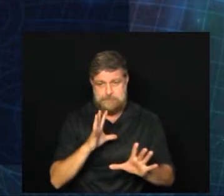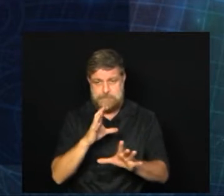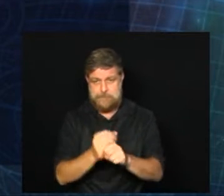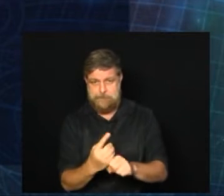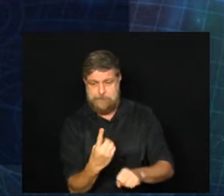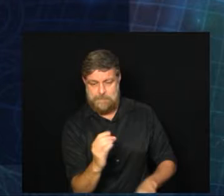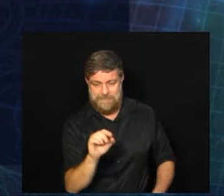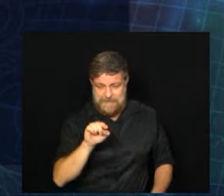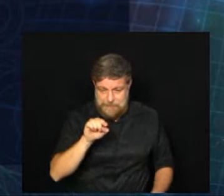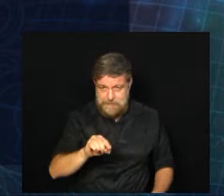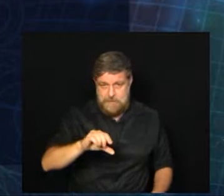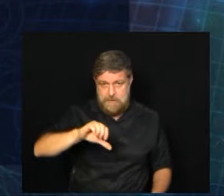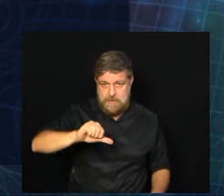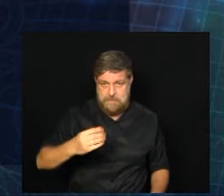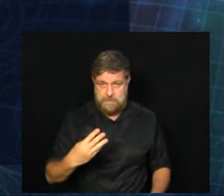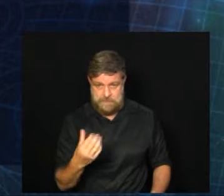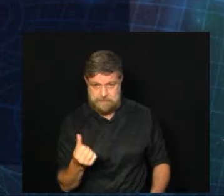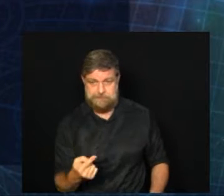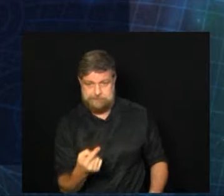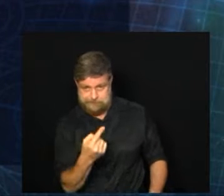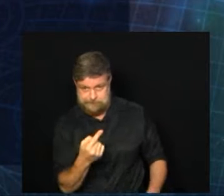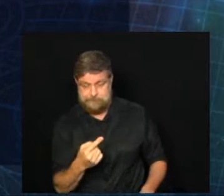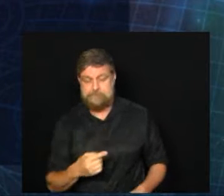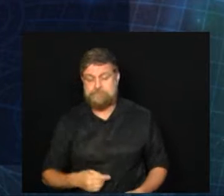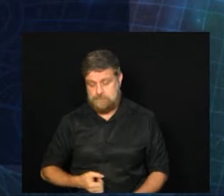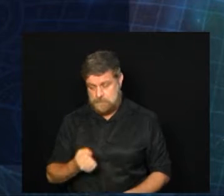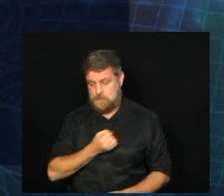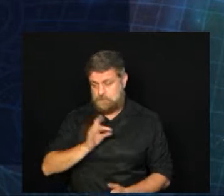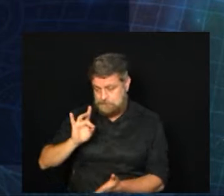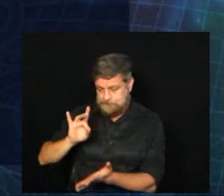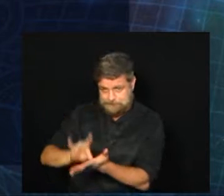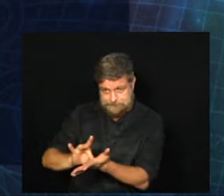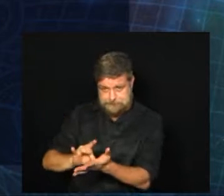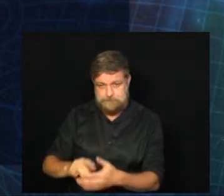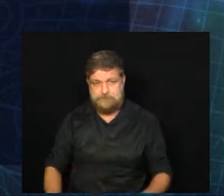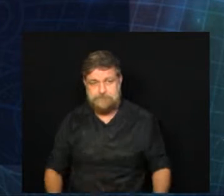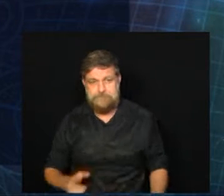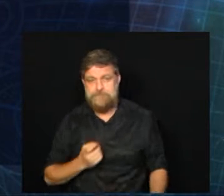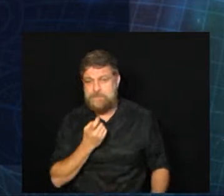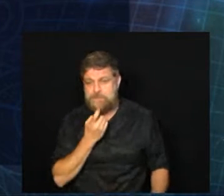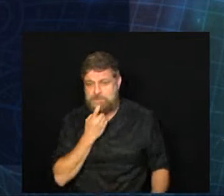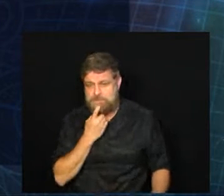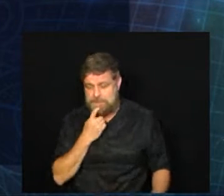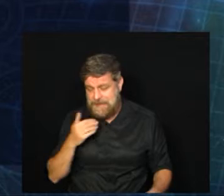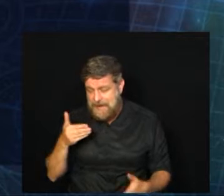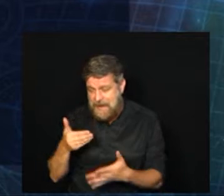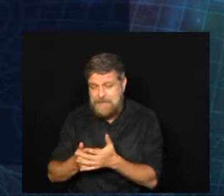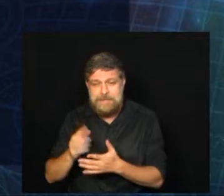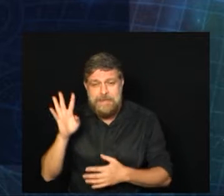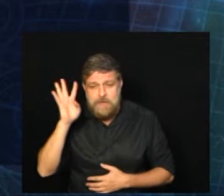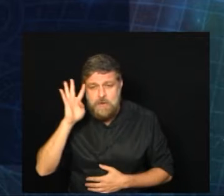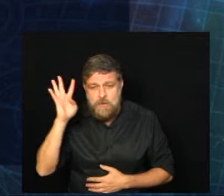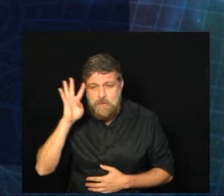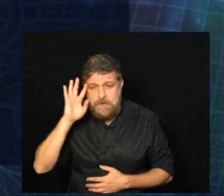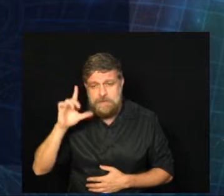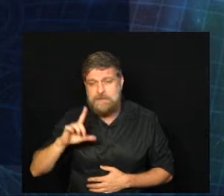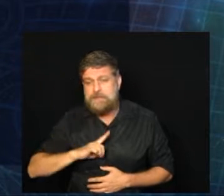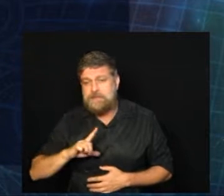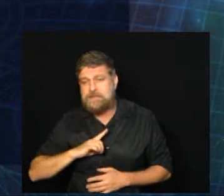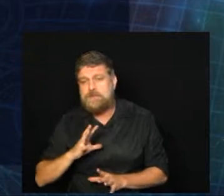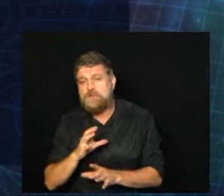10.946 mortes confirmadas devido à Covid-19 desde o início da pandemia. E Campinas, até esta quarta-feira, tinha